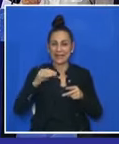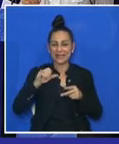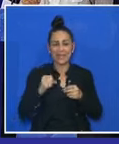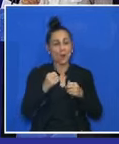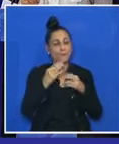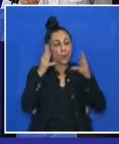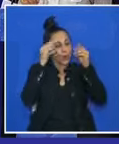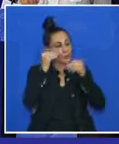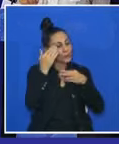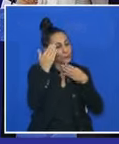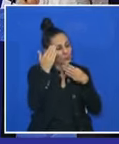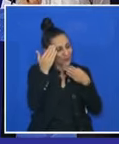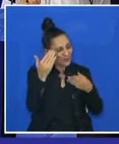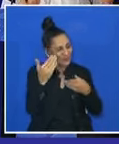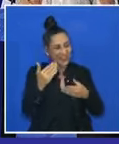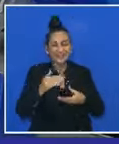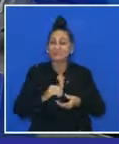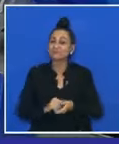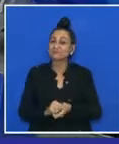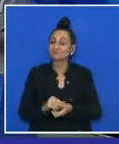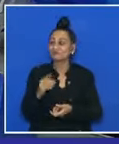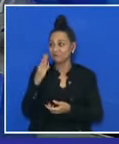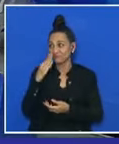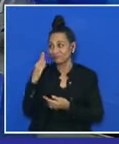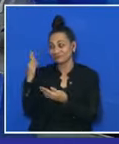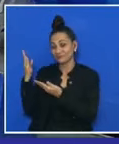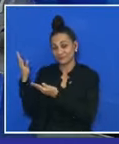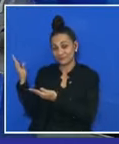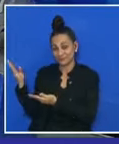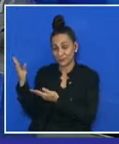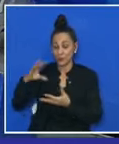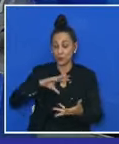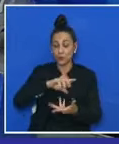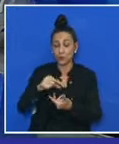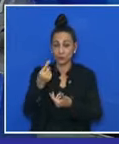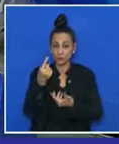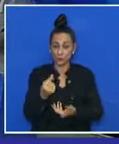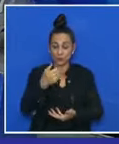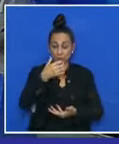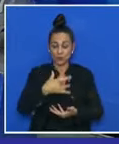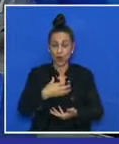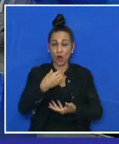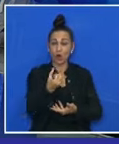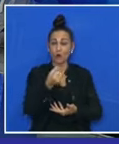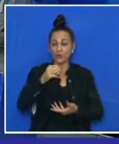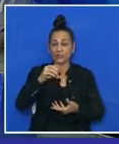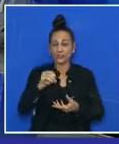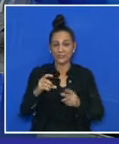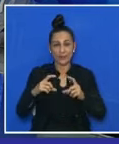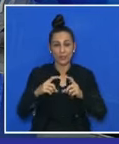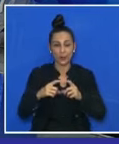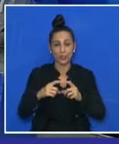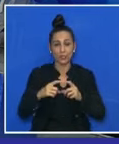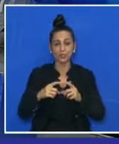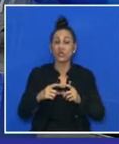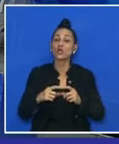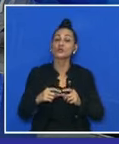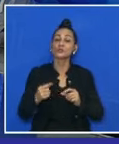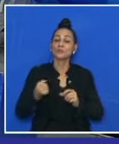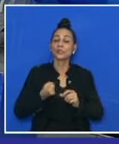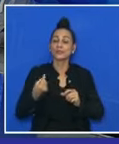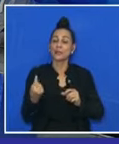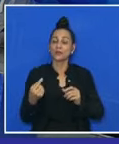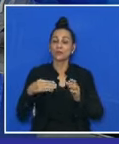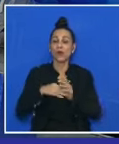Boa noite, muito obrigada. Desse outro lado, o suporte do Globo número 1 foi carregado com 80 bolas numeradas de 01 a 80